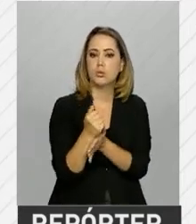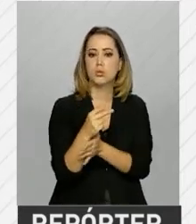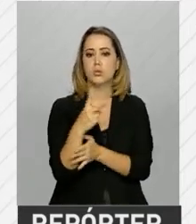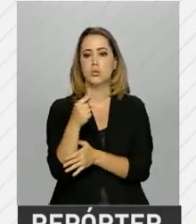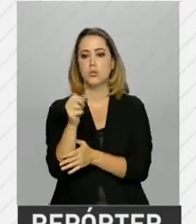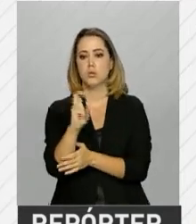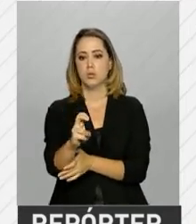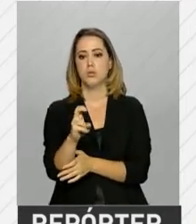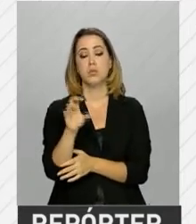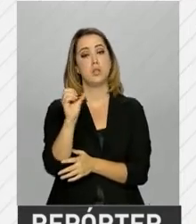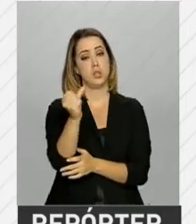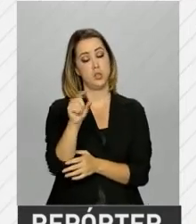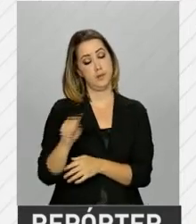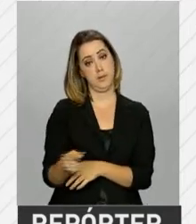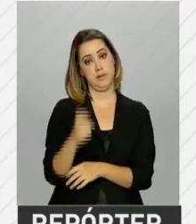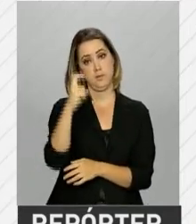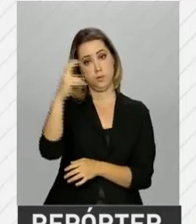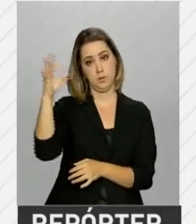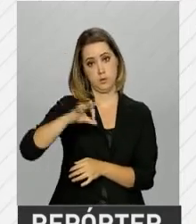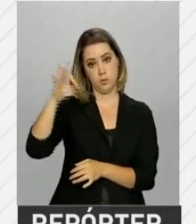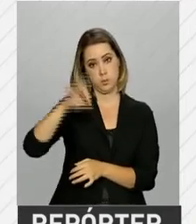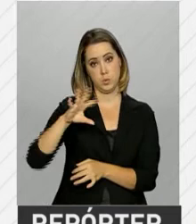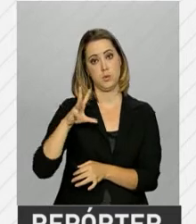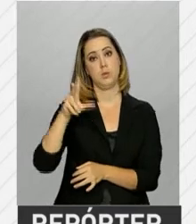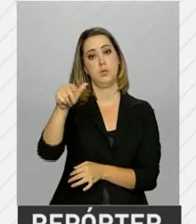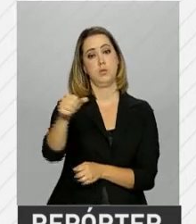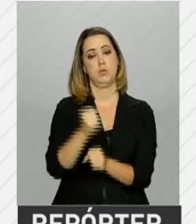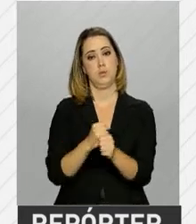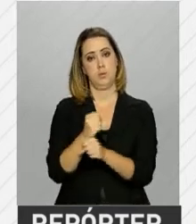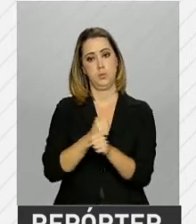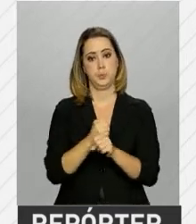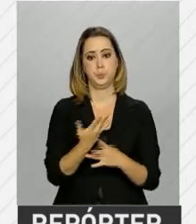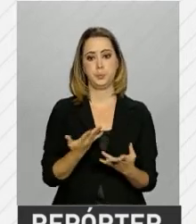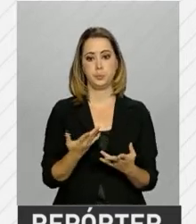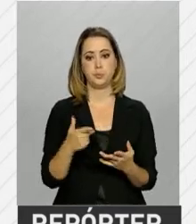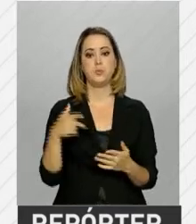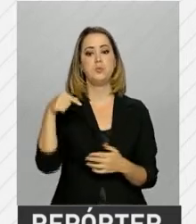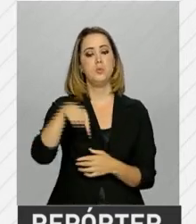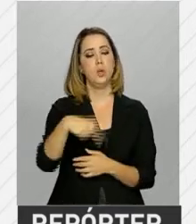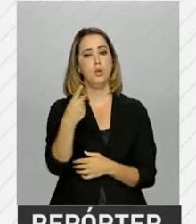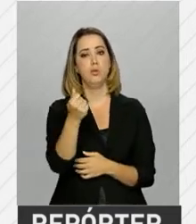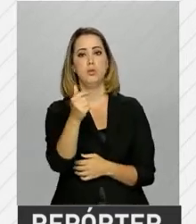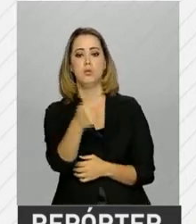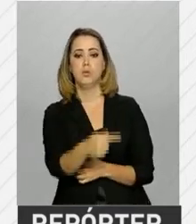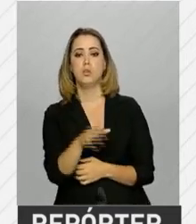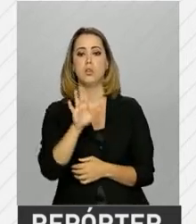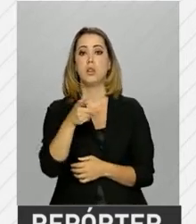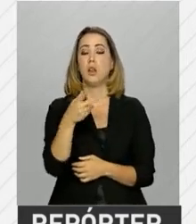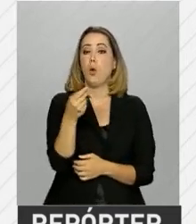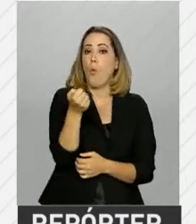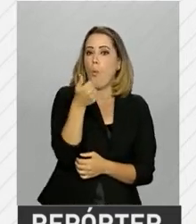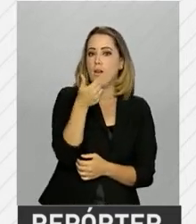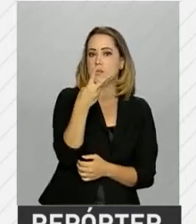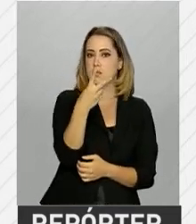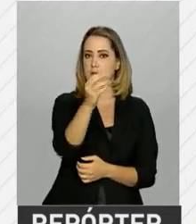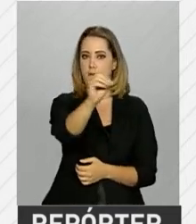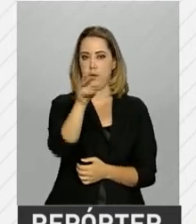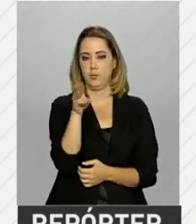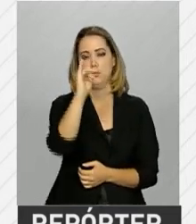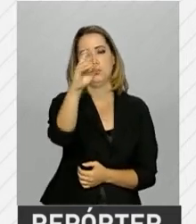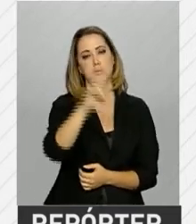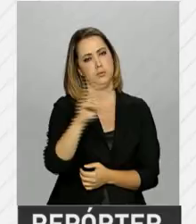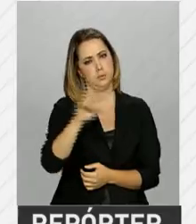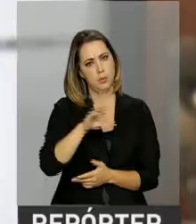é de seis e meio por cento ao ano para 2017 estão garantidos quase 20 bilhões de reais para